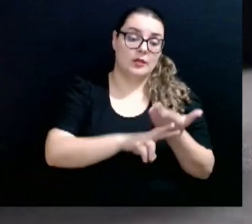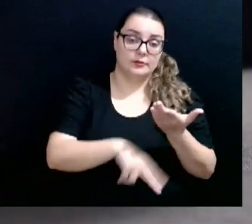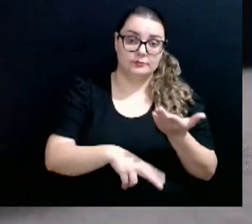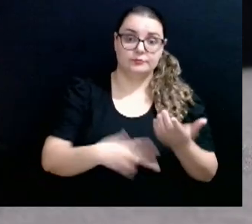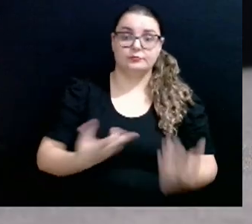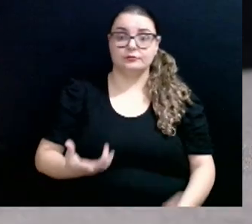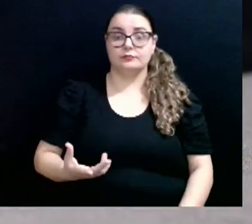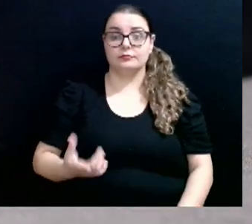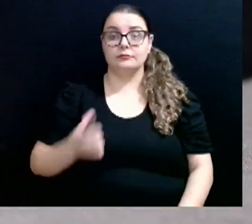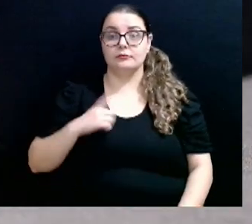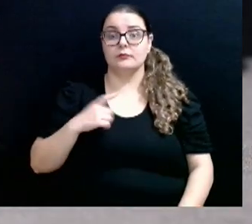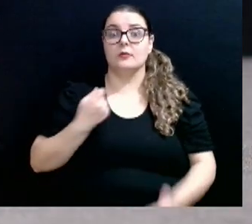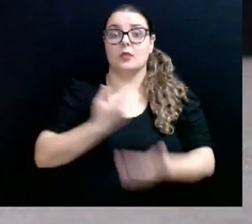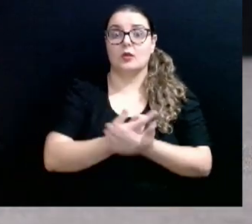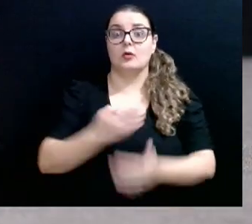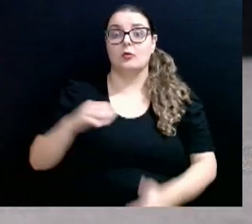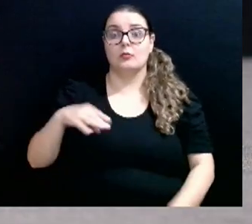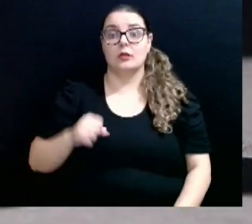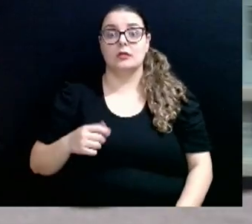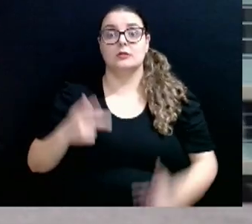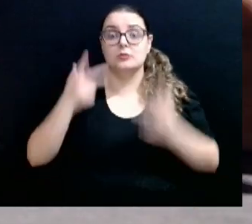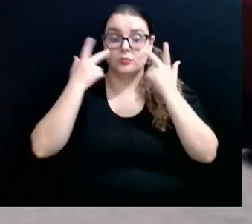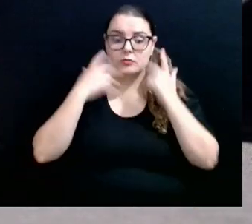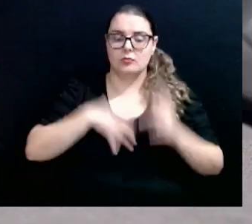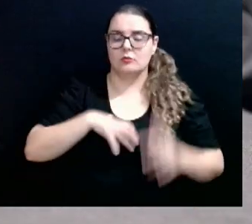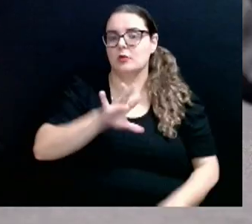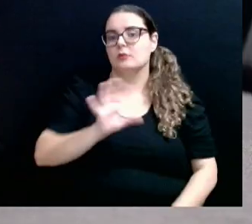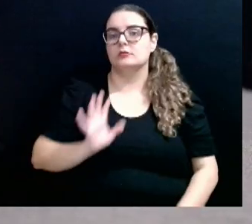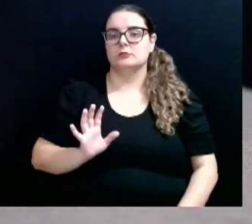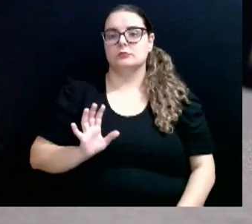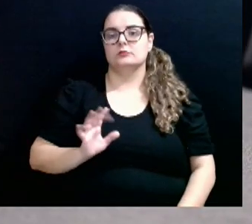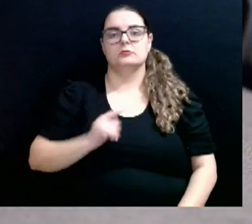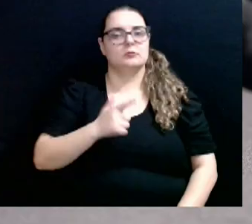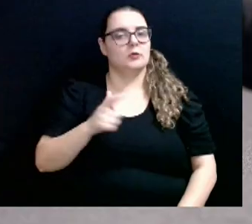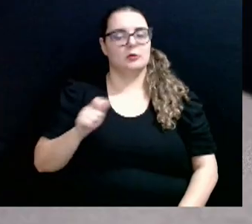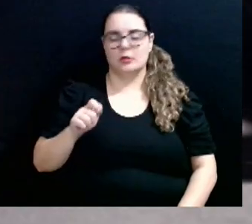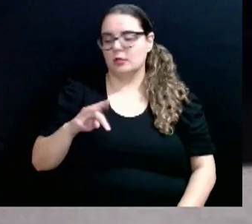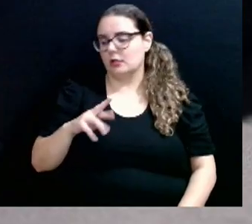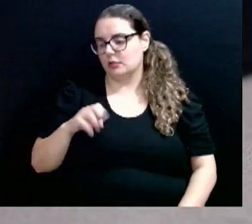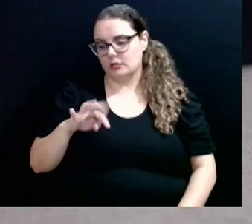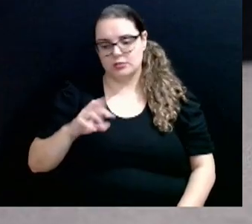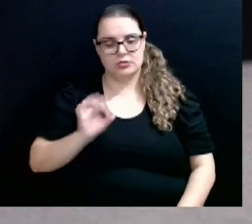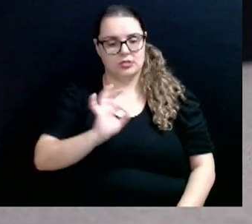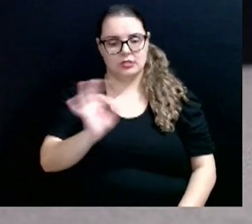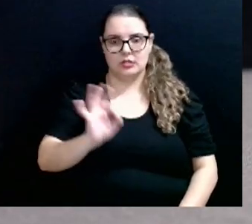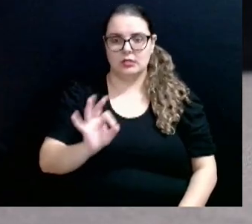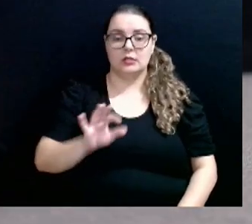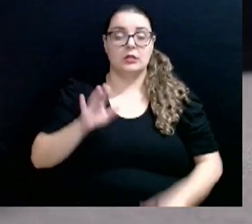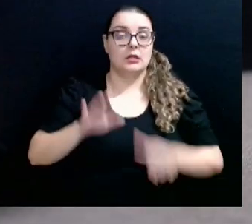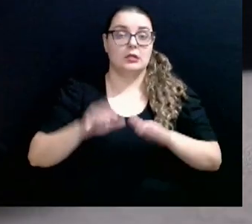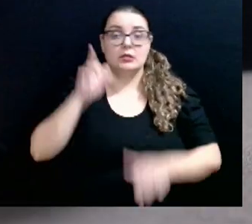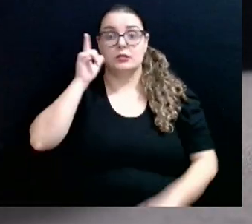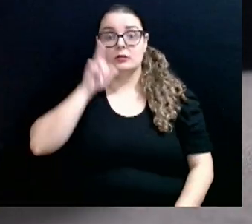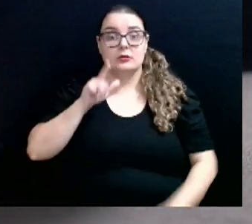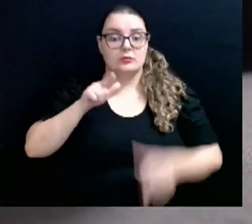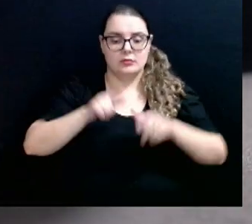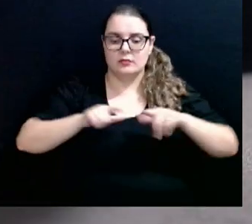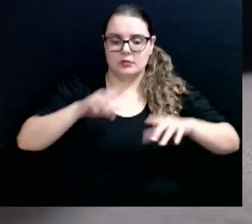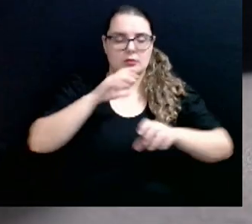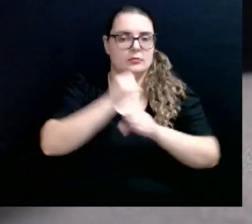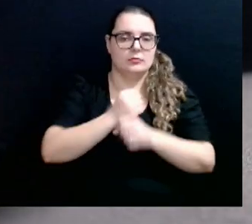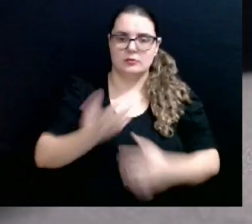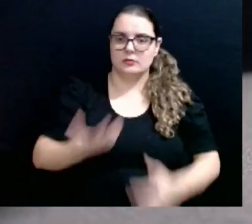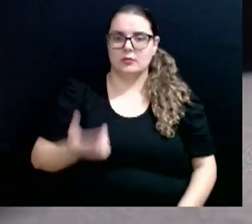bem no estado natural dele, ou seja, não tem garantia nenhuma, então muitas vezes você não consegue ver o lote inteiro, você não consegue ver os